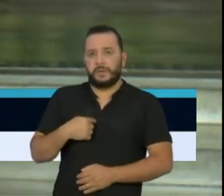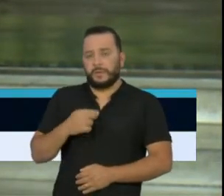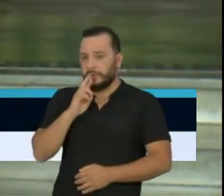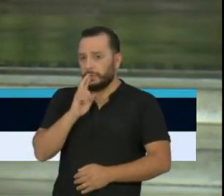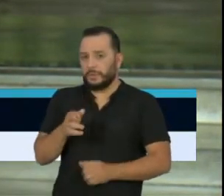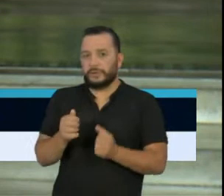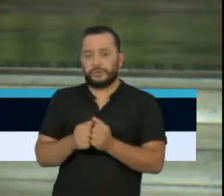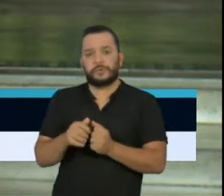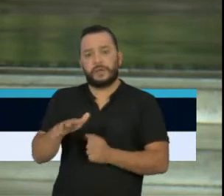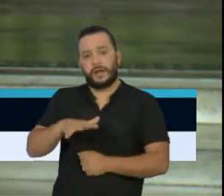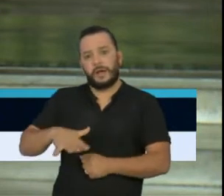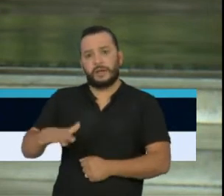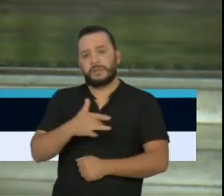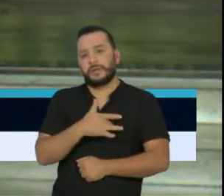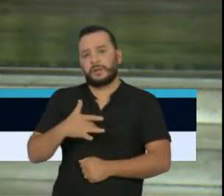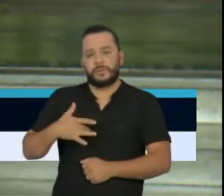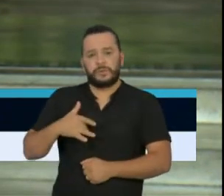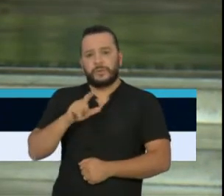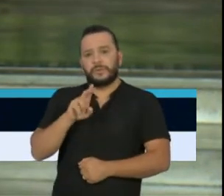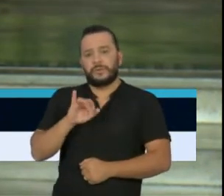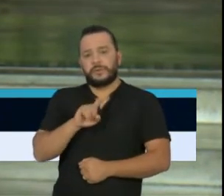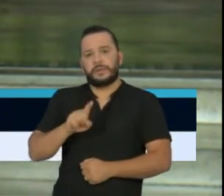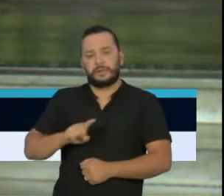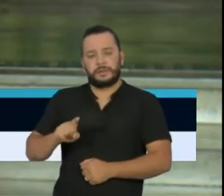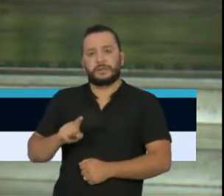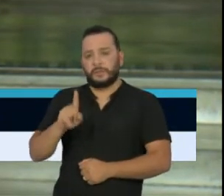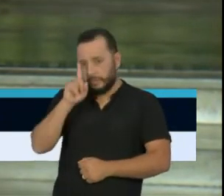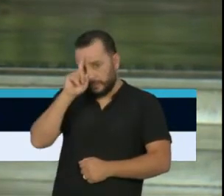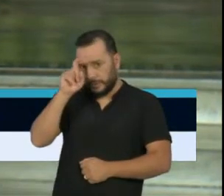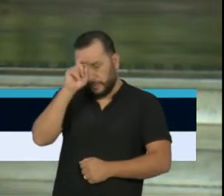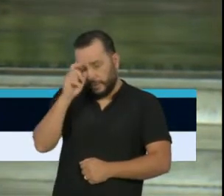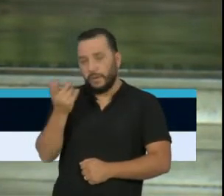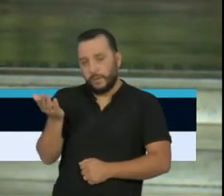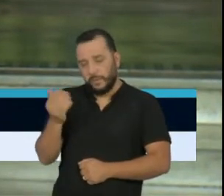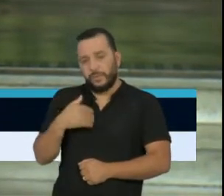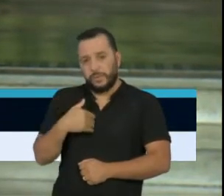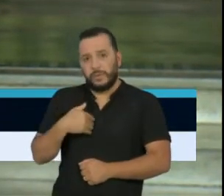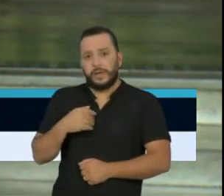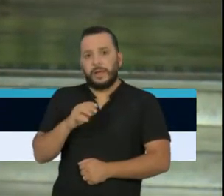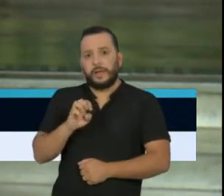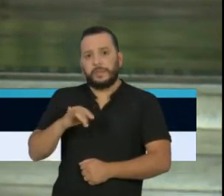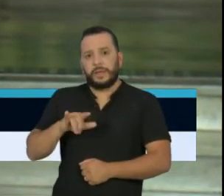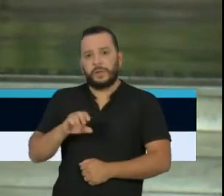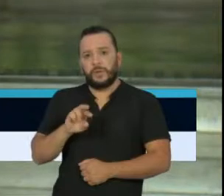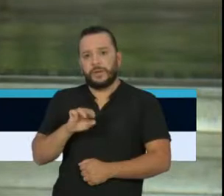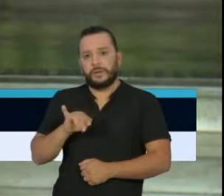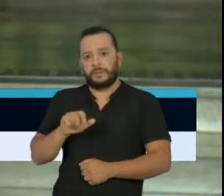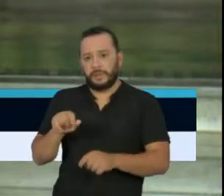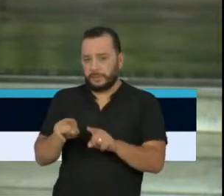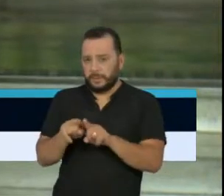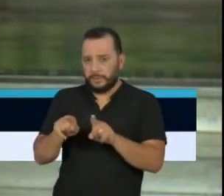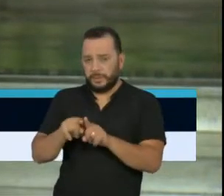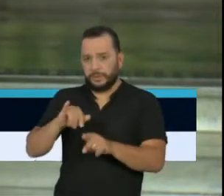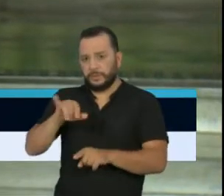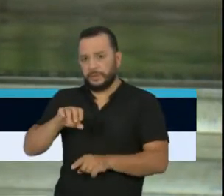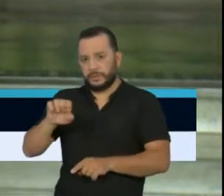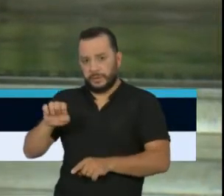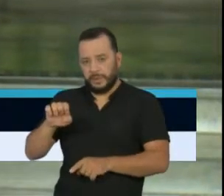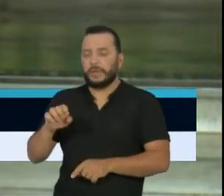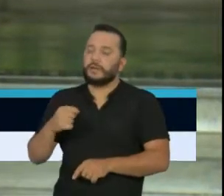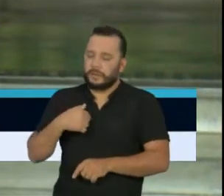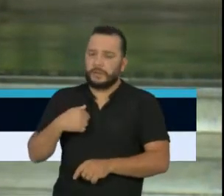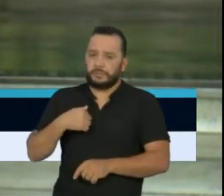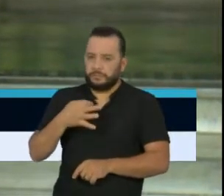Luiz Carlos Pereira, que é o diretor do Hospital Emílio Ribas, com comentários do Dr. Zé Henrique Germa. Não houve nenhuma